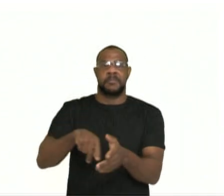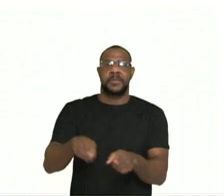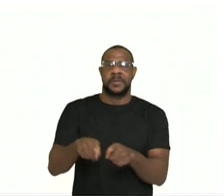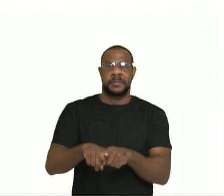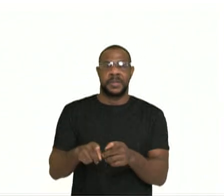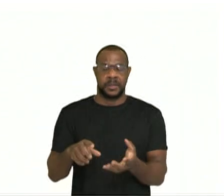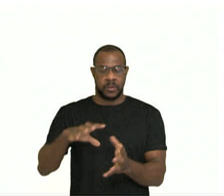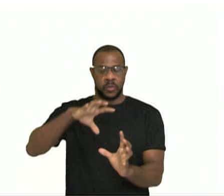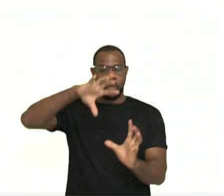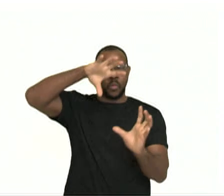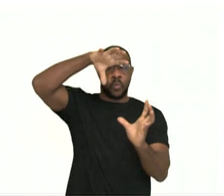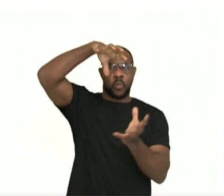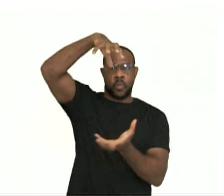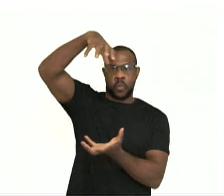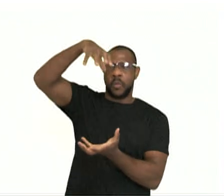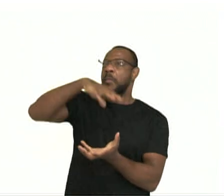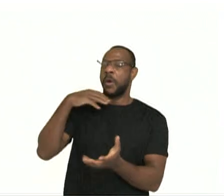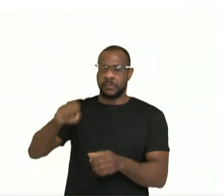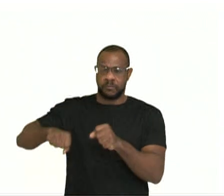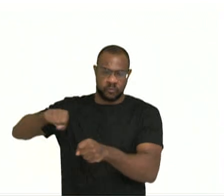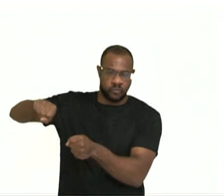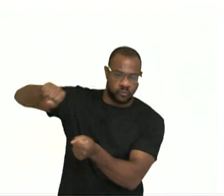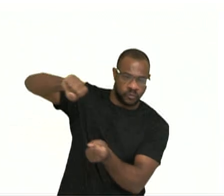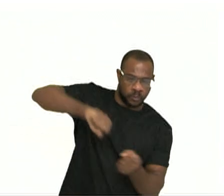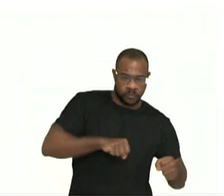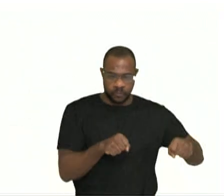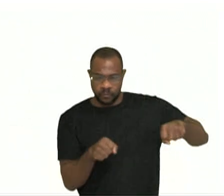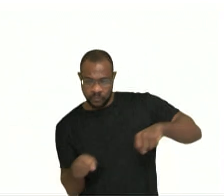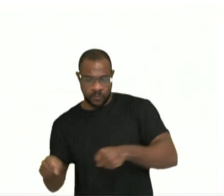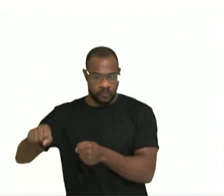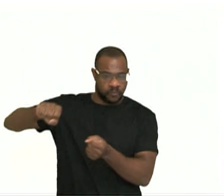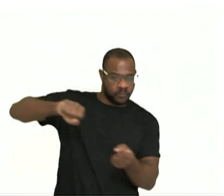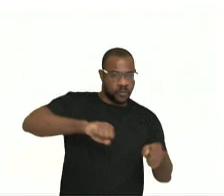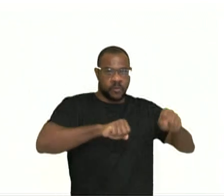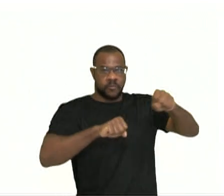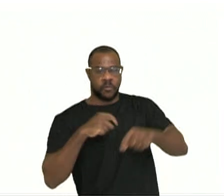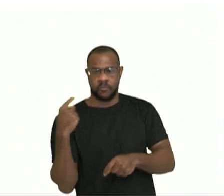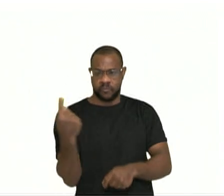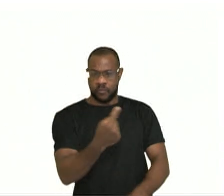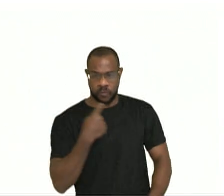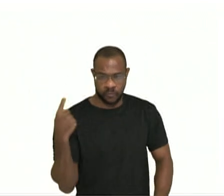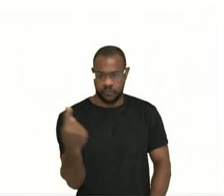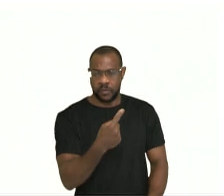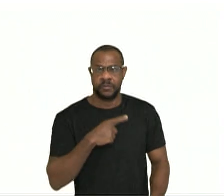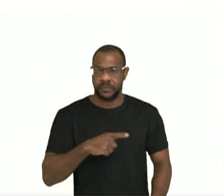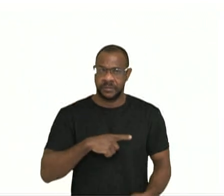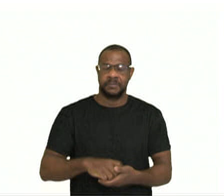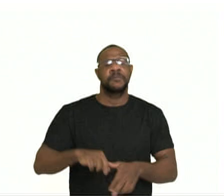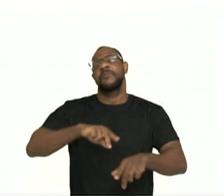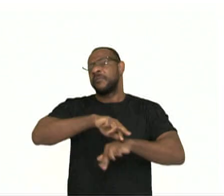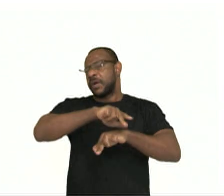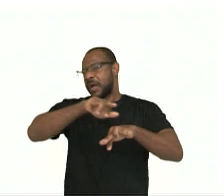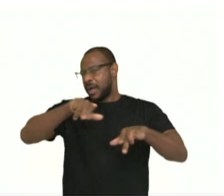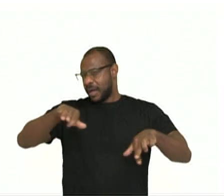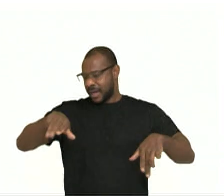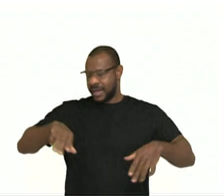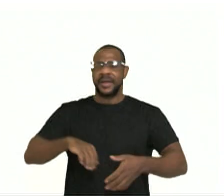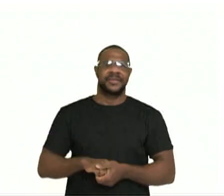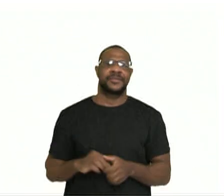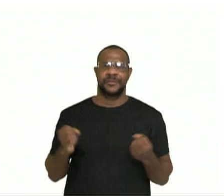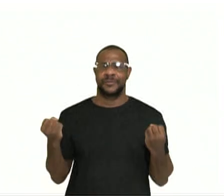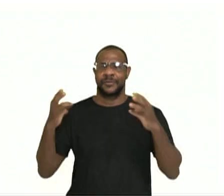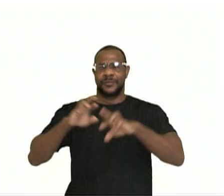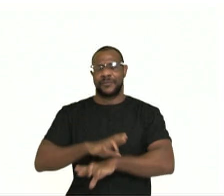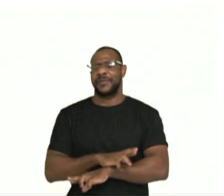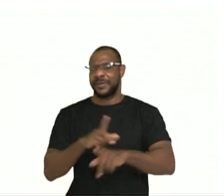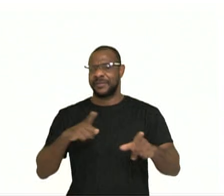da morte, né? Então, vários, né, profissionais ali, artistas diferentes, técnicas diferentes, existem ali dentro do